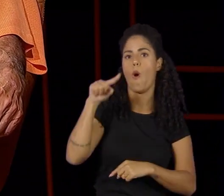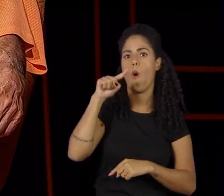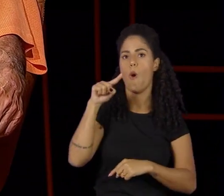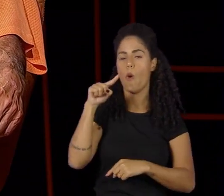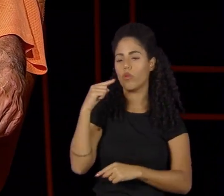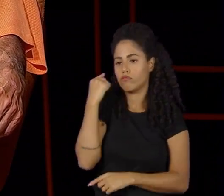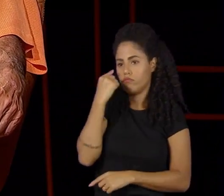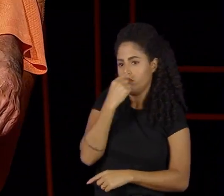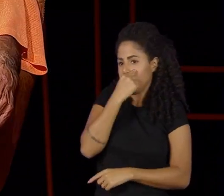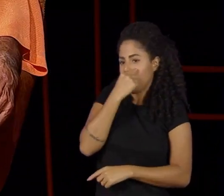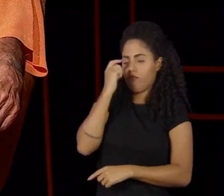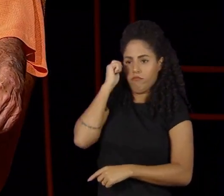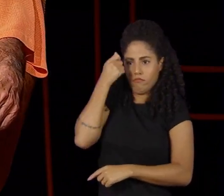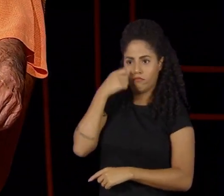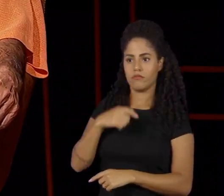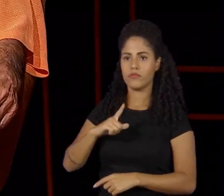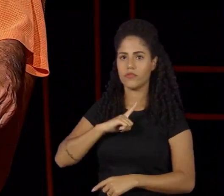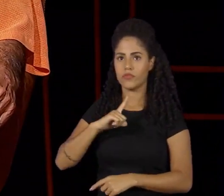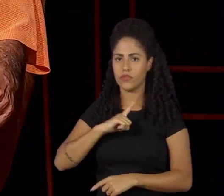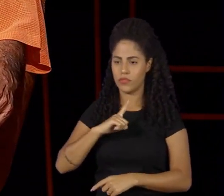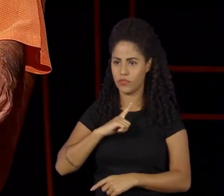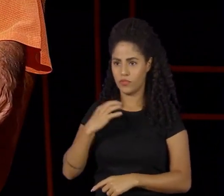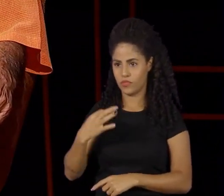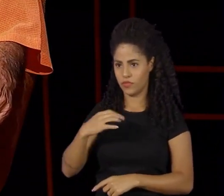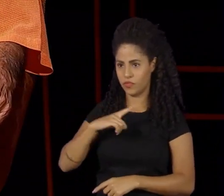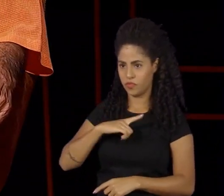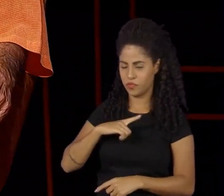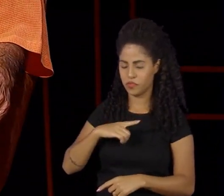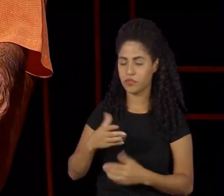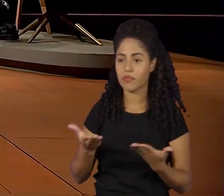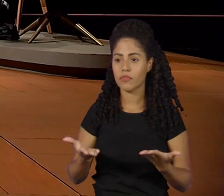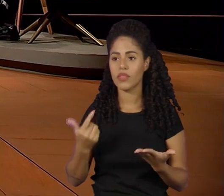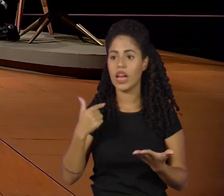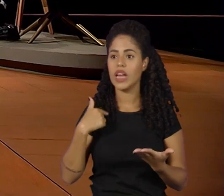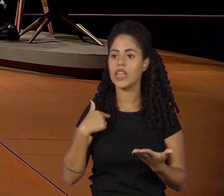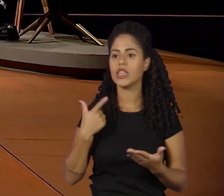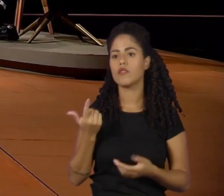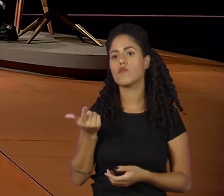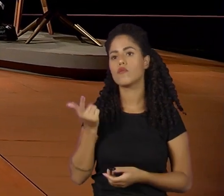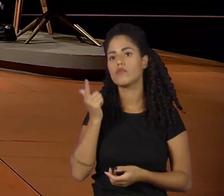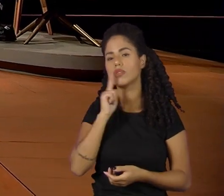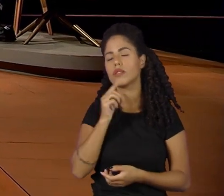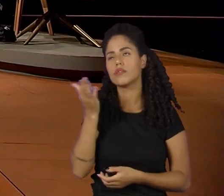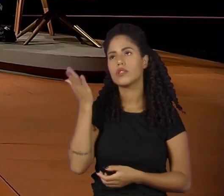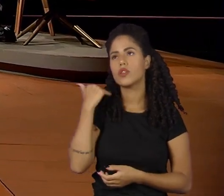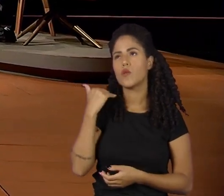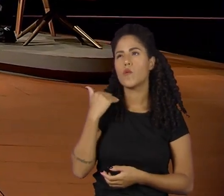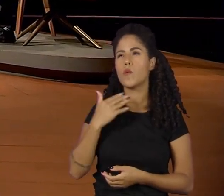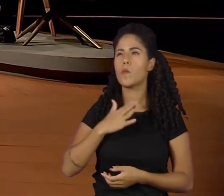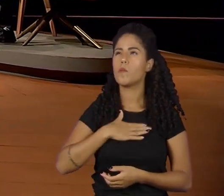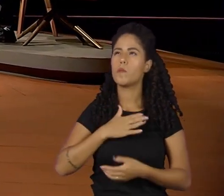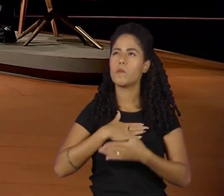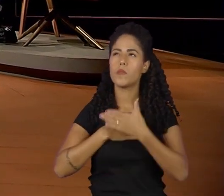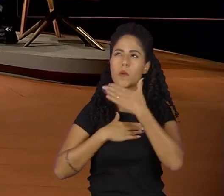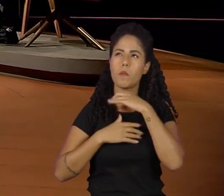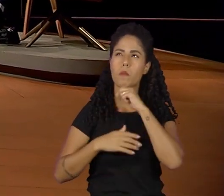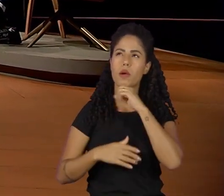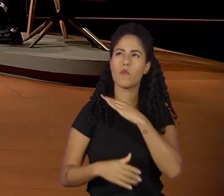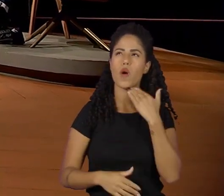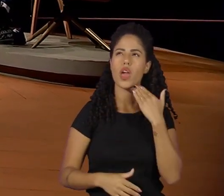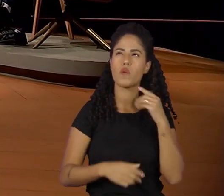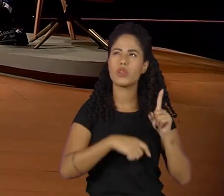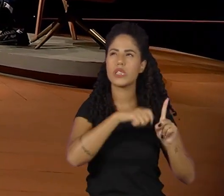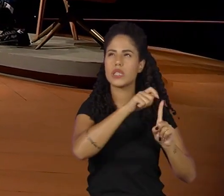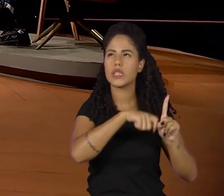Olhos Negros. Uma novela, sei lá. Que aí eu ganhei em 58, veja só, meu pai morre em setembro, em 58, em dezembro, eu